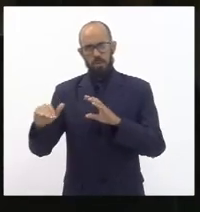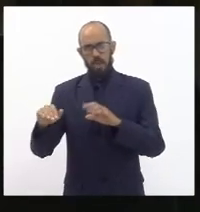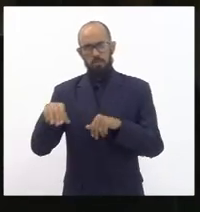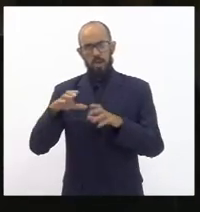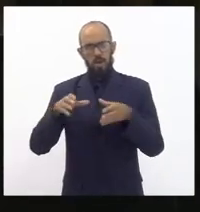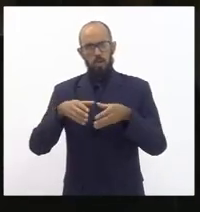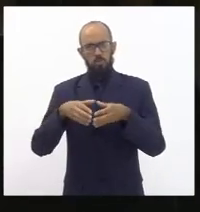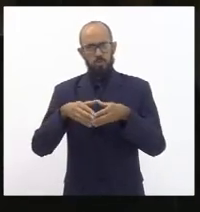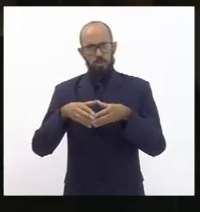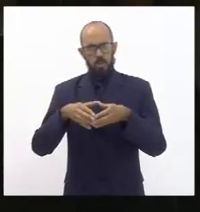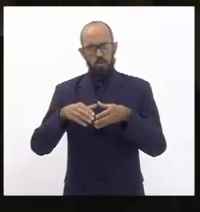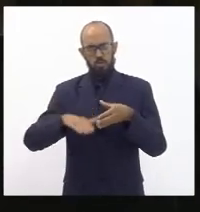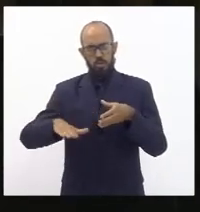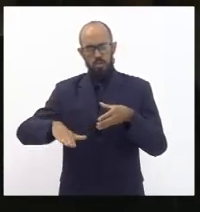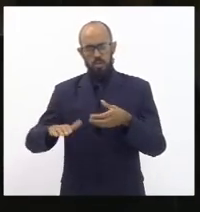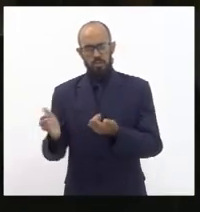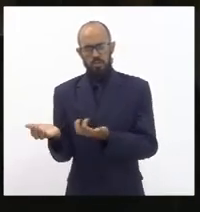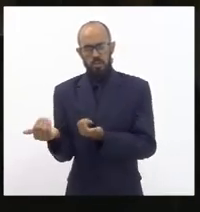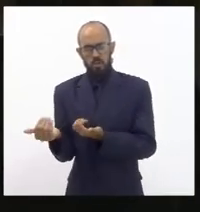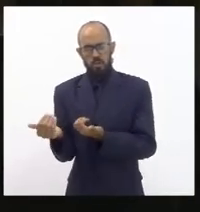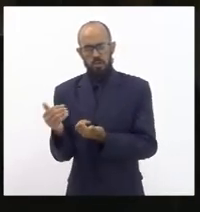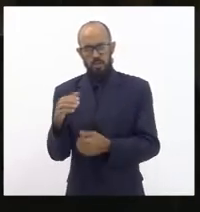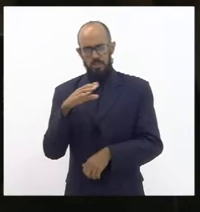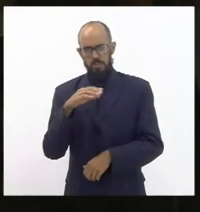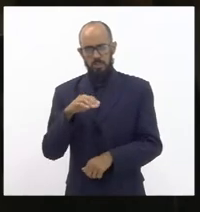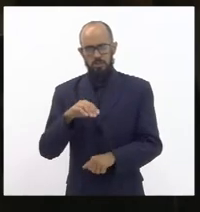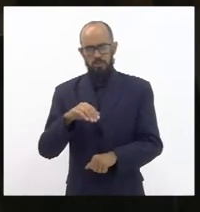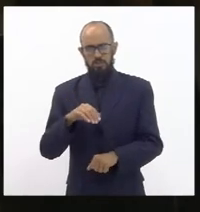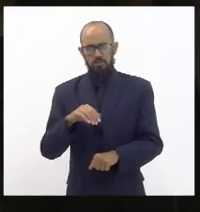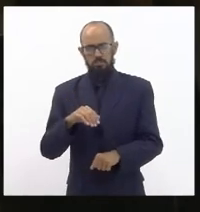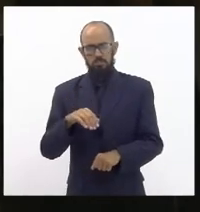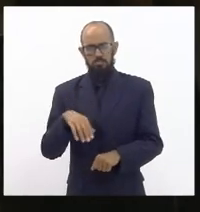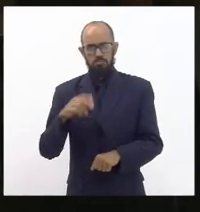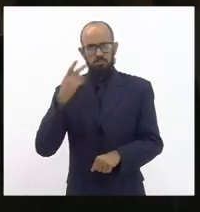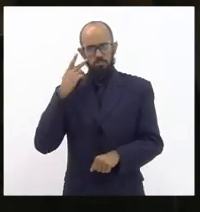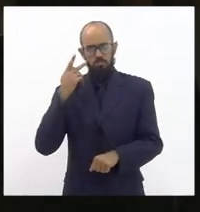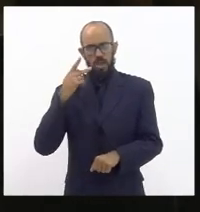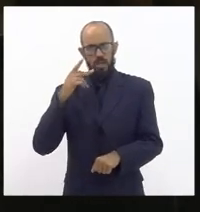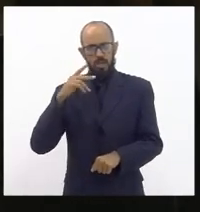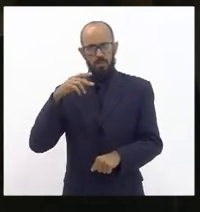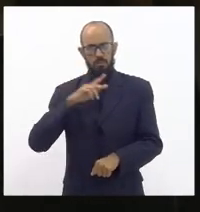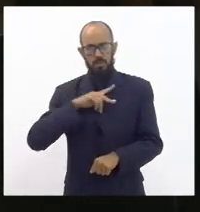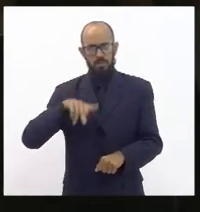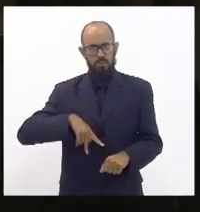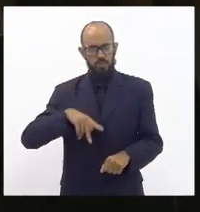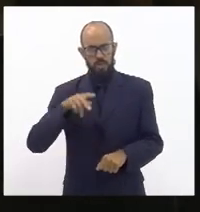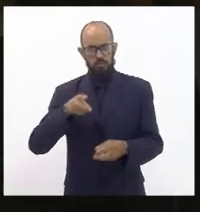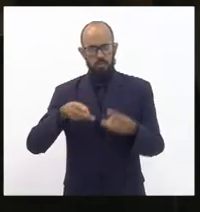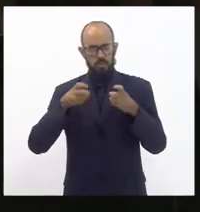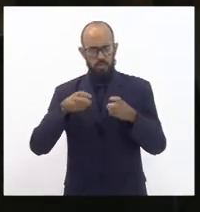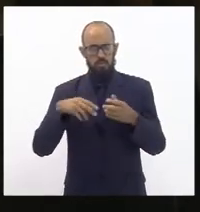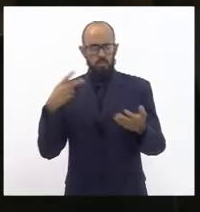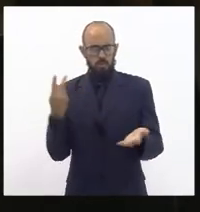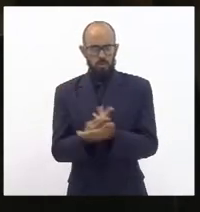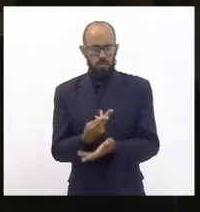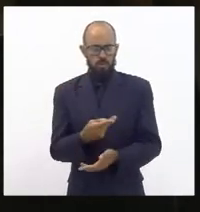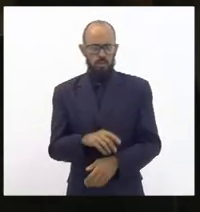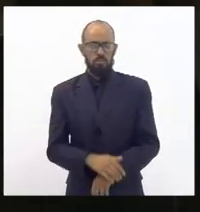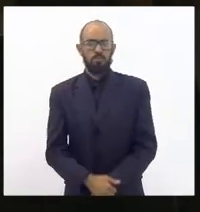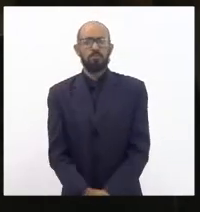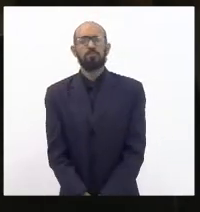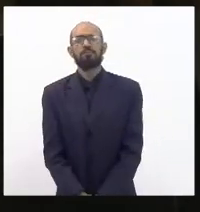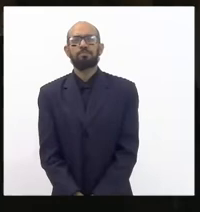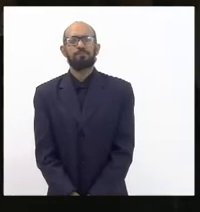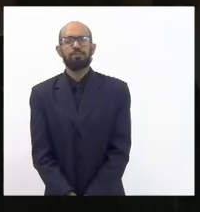das crianças dos Adolescentes dos idosos para que a presidente possa também está vendo o que está acontecendo nesse abrigo